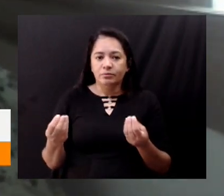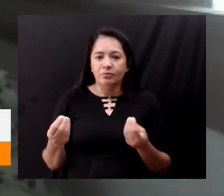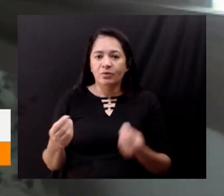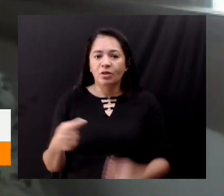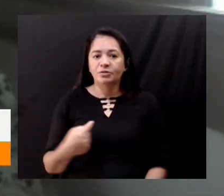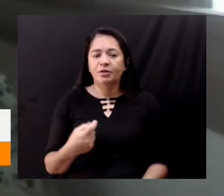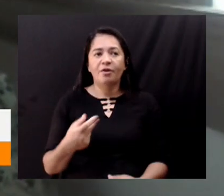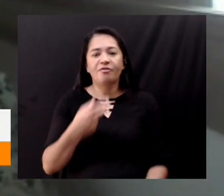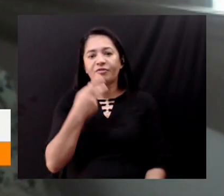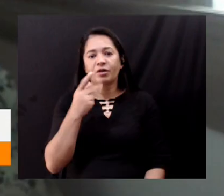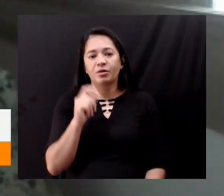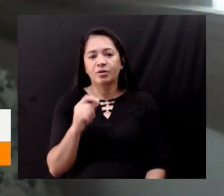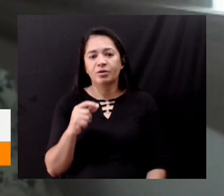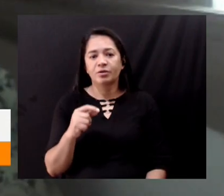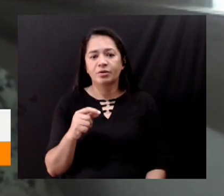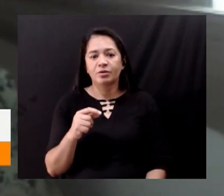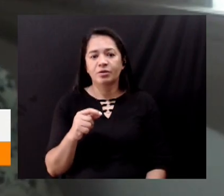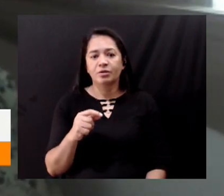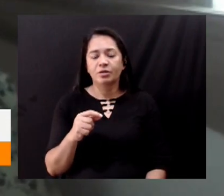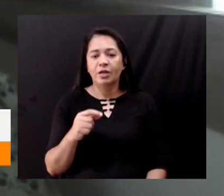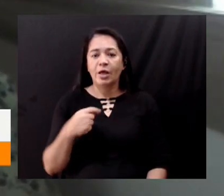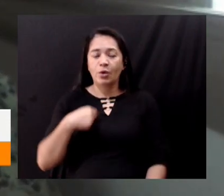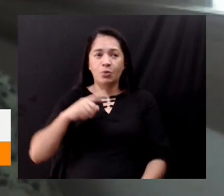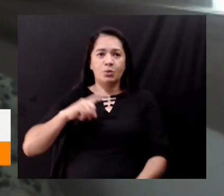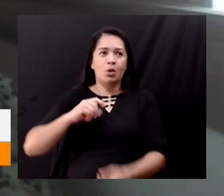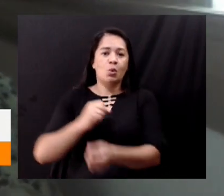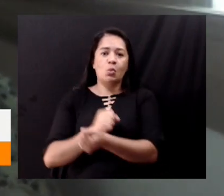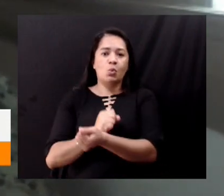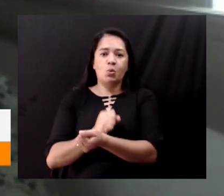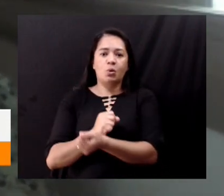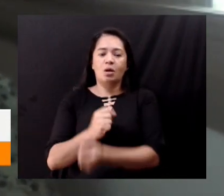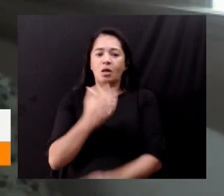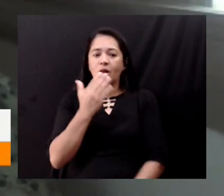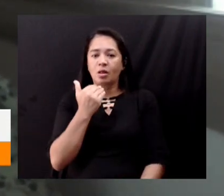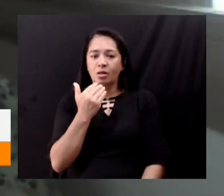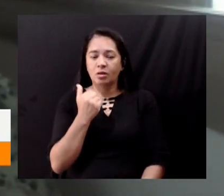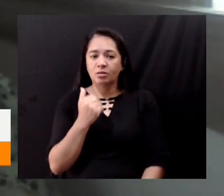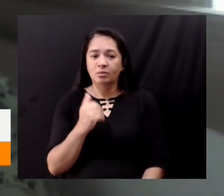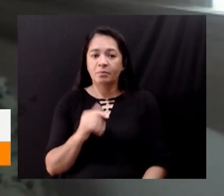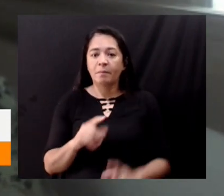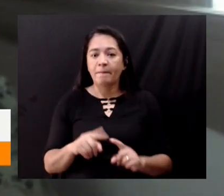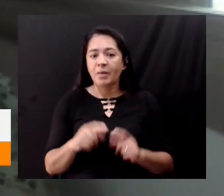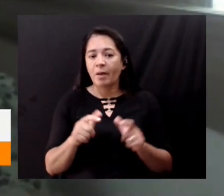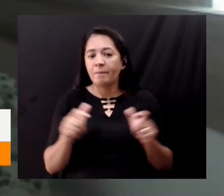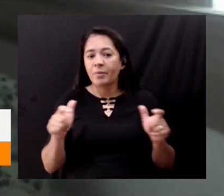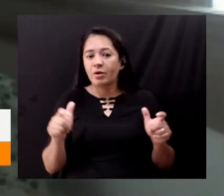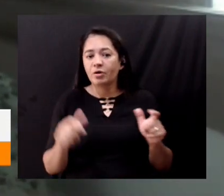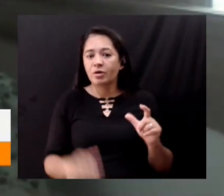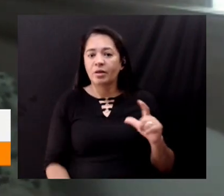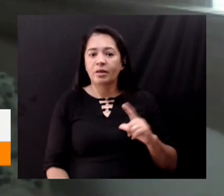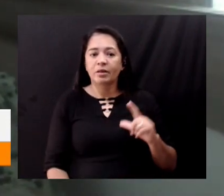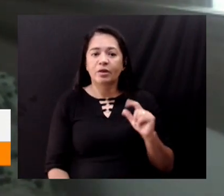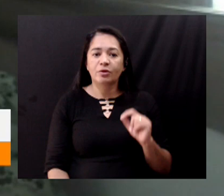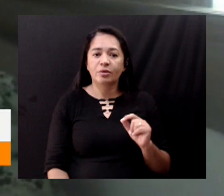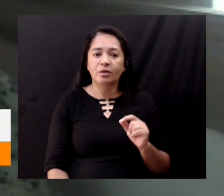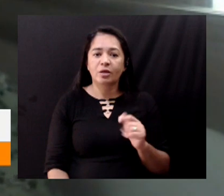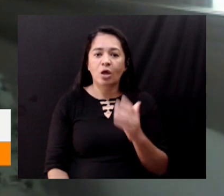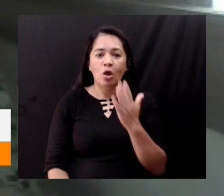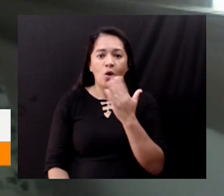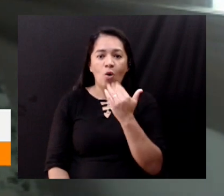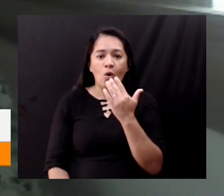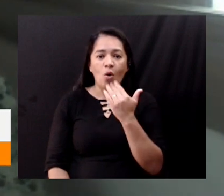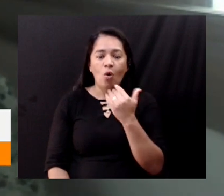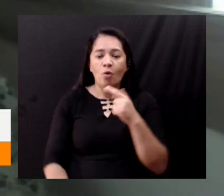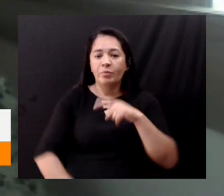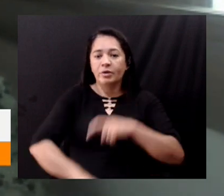tenho compulsão alimentar. Na maioria das vezes, o que a gente tem é o que a gente chama de comer transtornado, que a gente